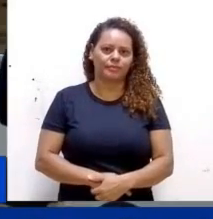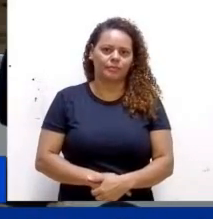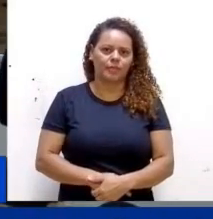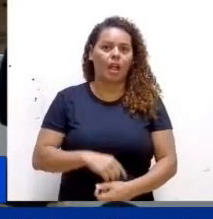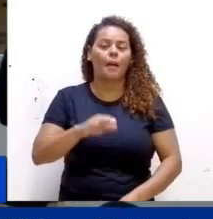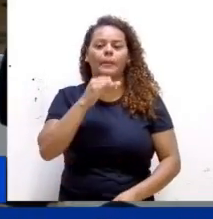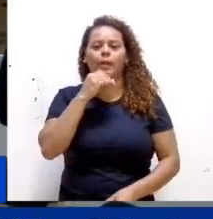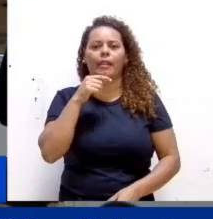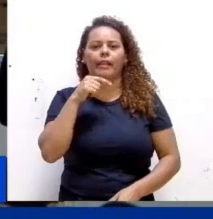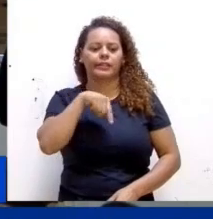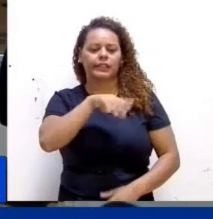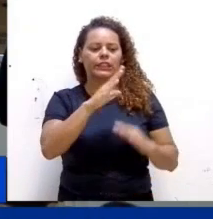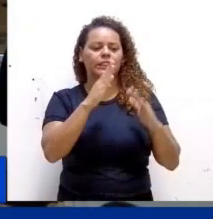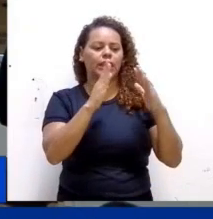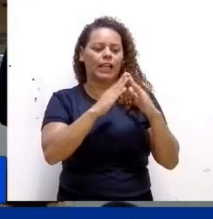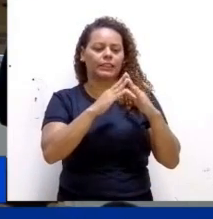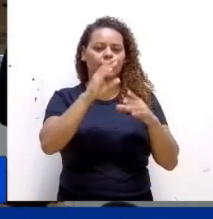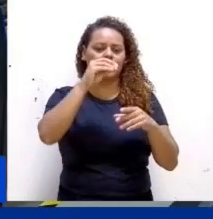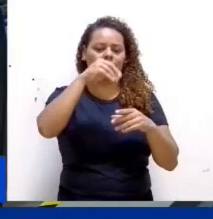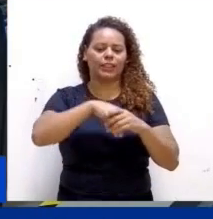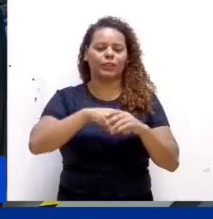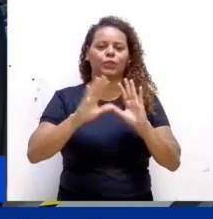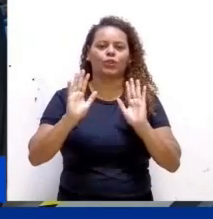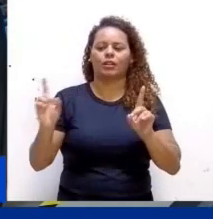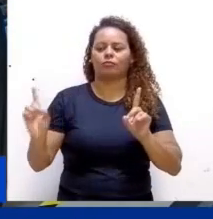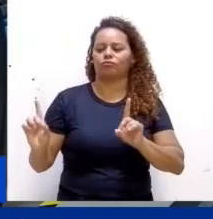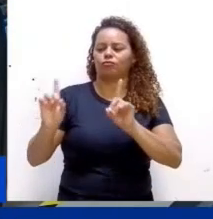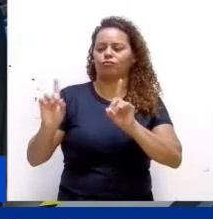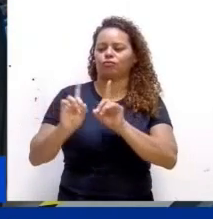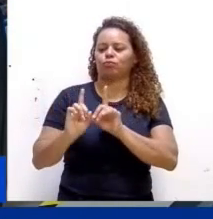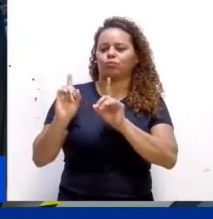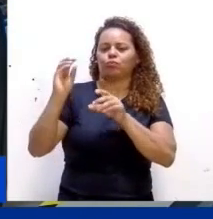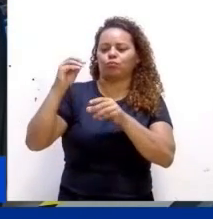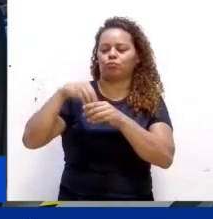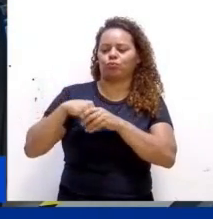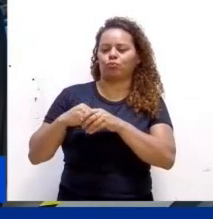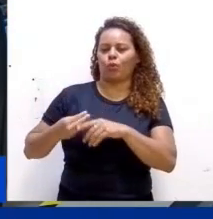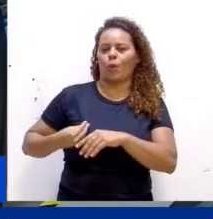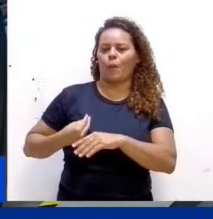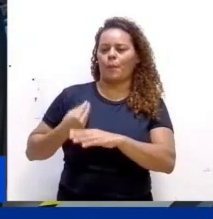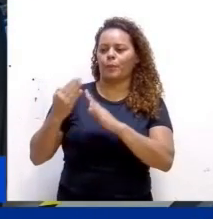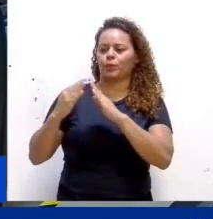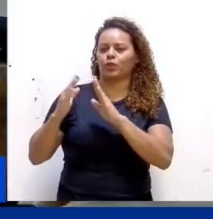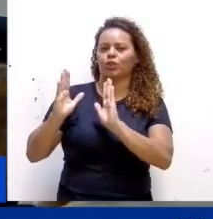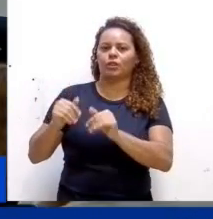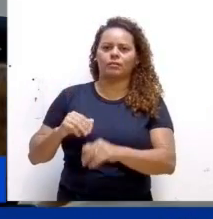Já levei para casa uma semana, já é meu companheiro. Muito rápido.